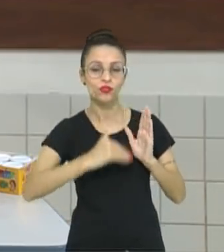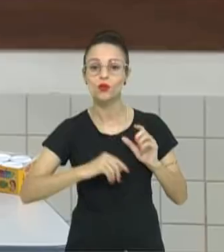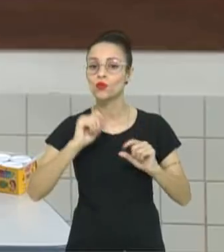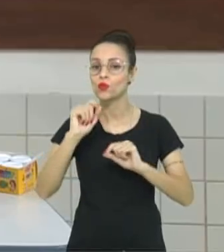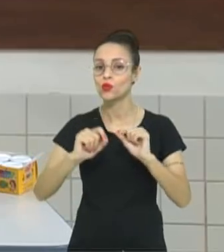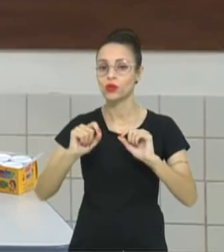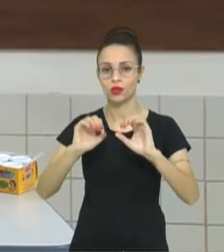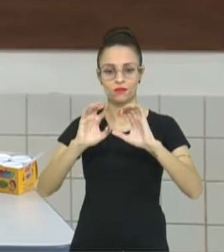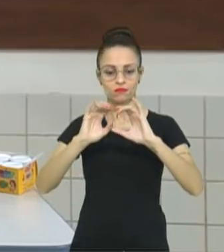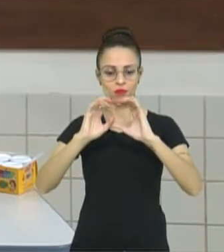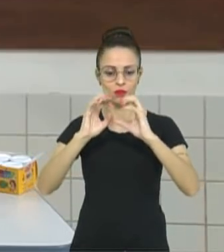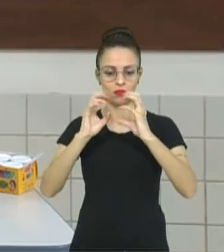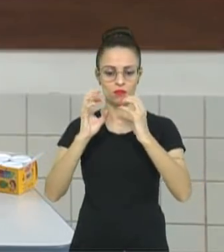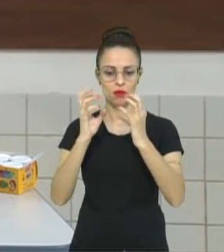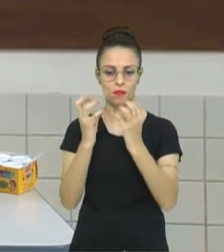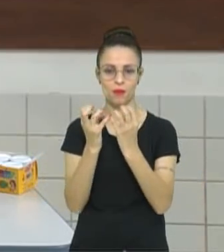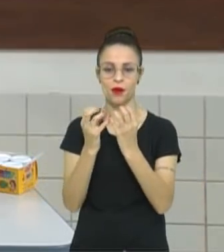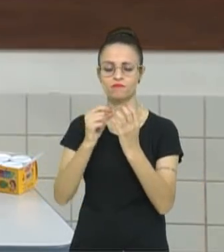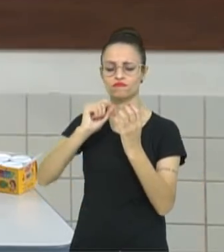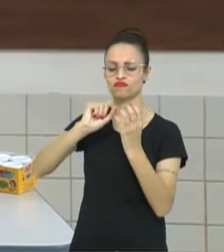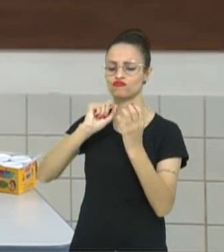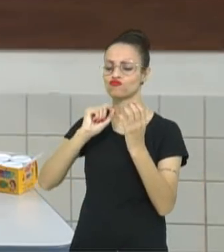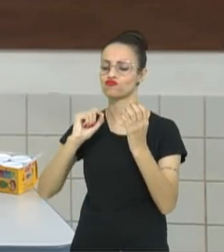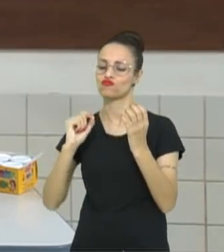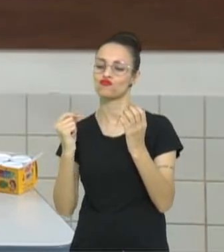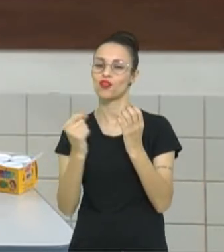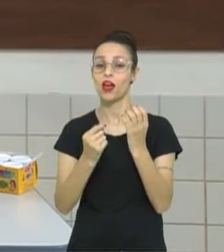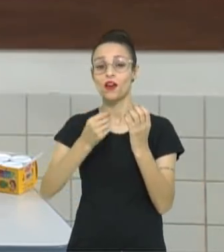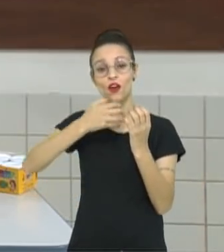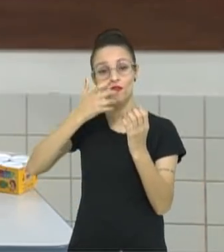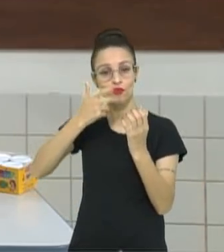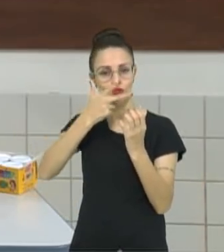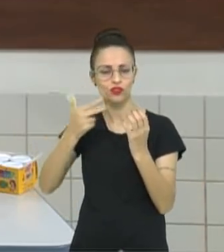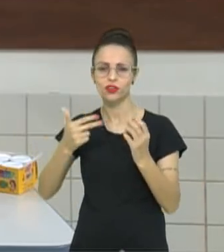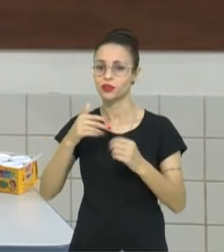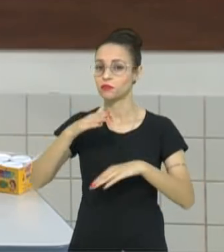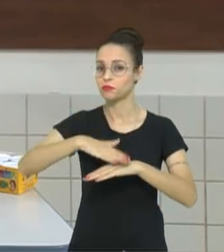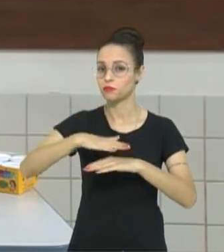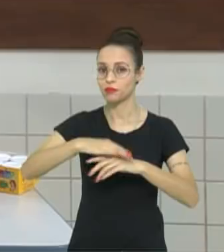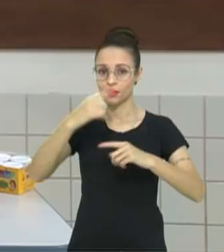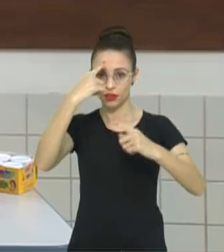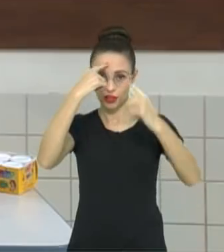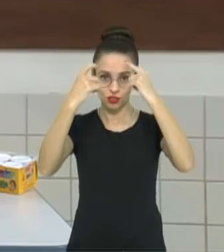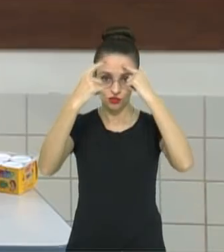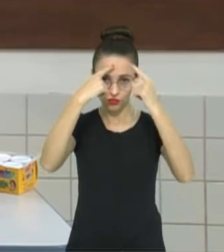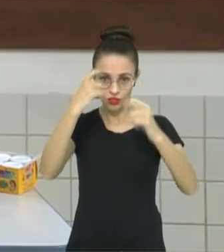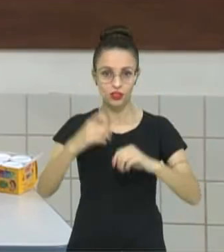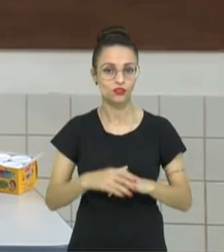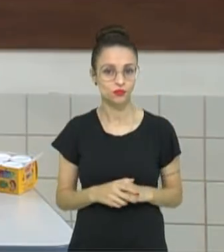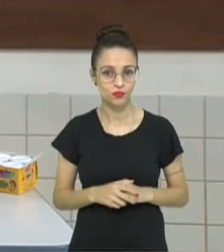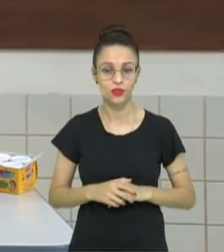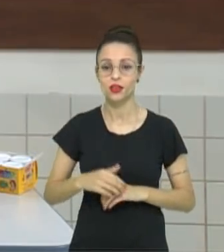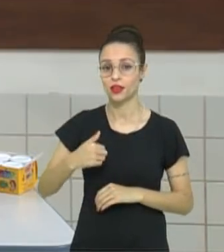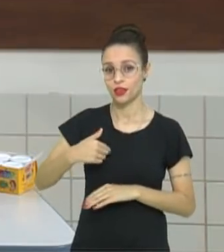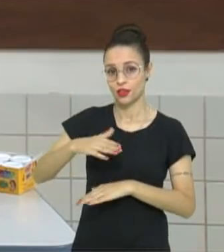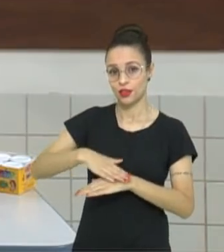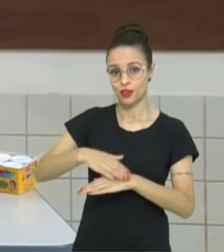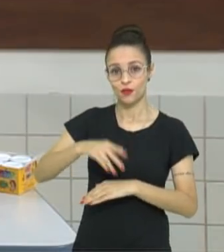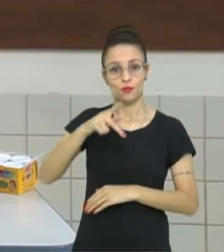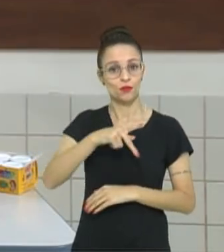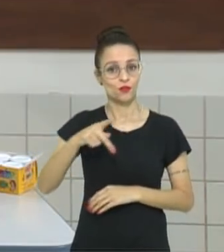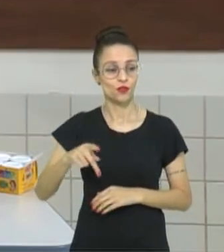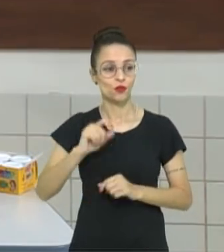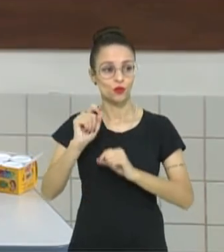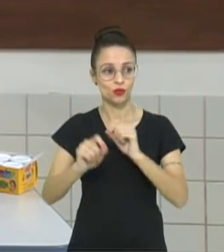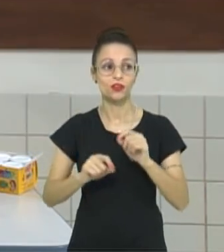fazer como se fosse uma árvore frutífera, né? Aí você vai usar aí a sua criatividade. A prof aqui vai pegar, né,